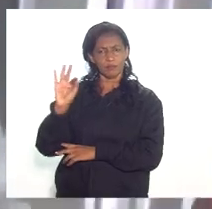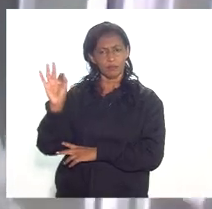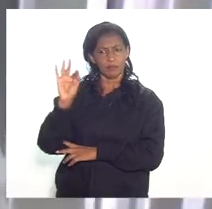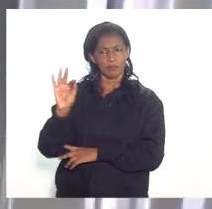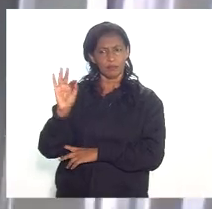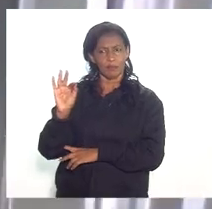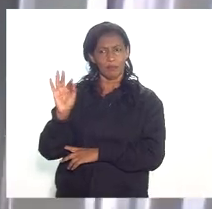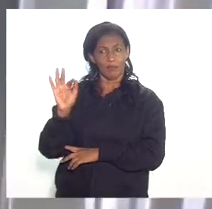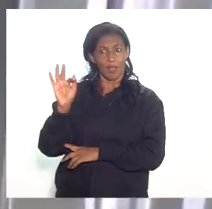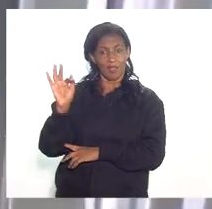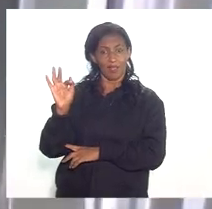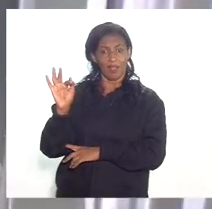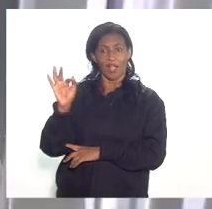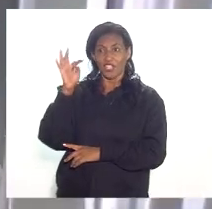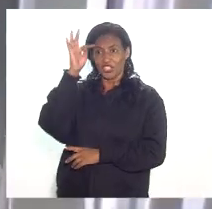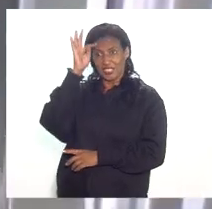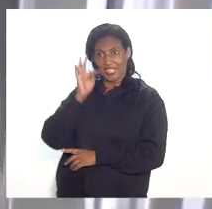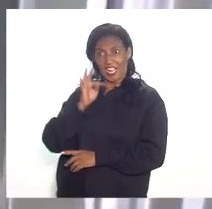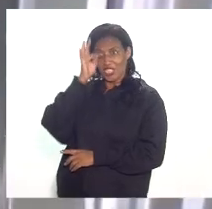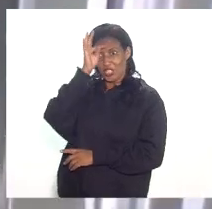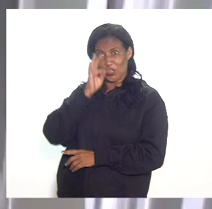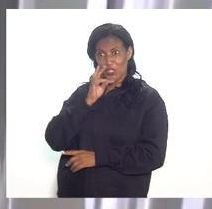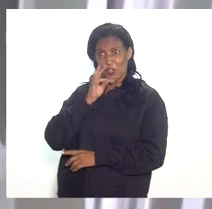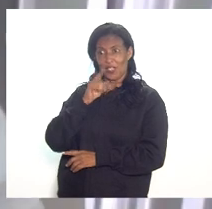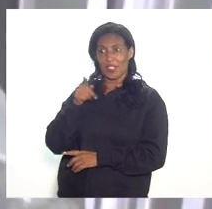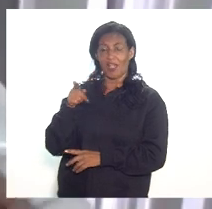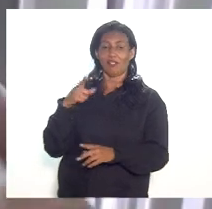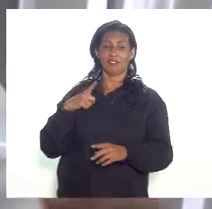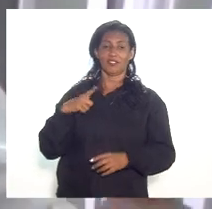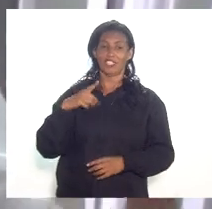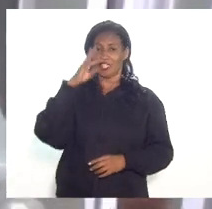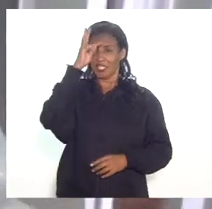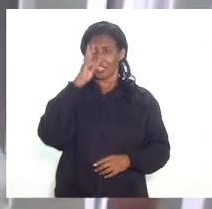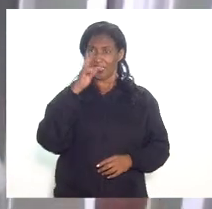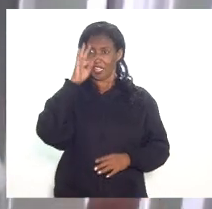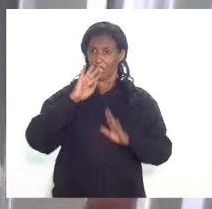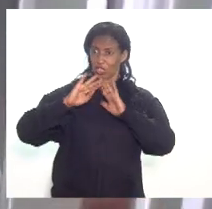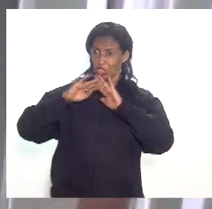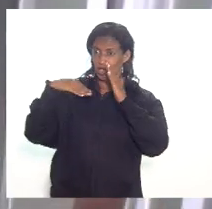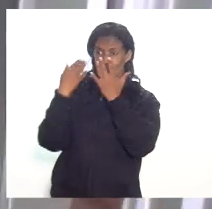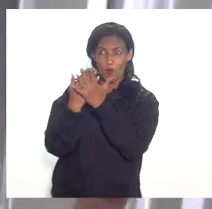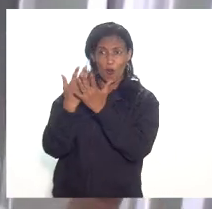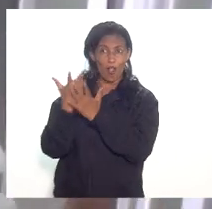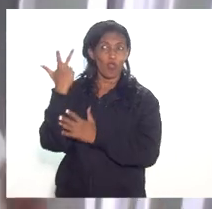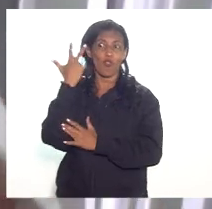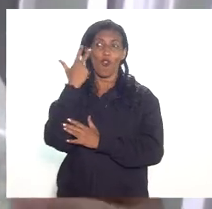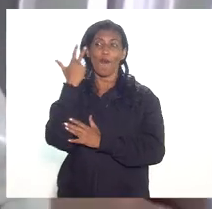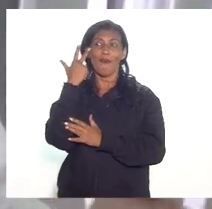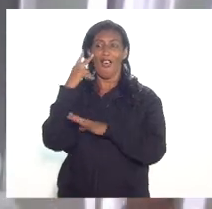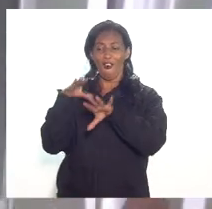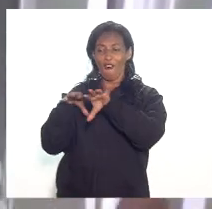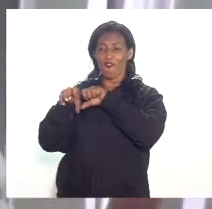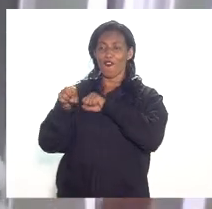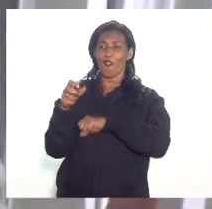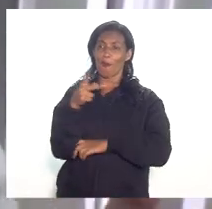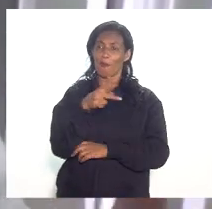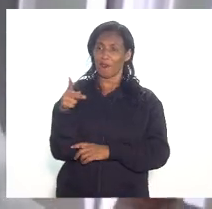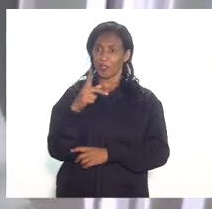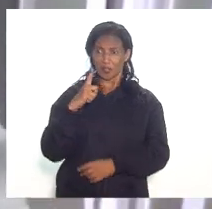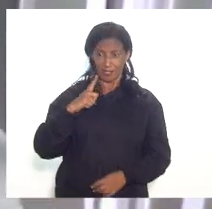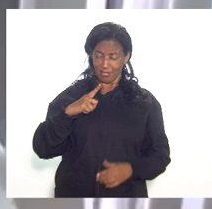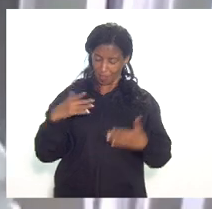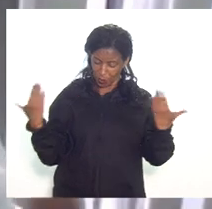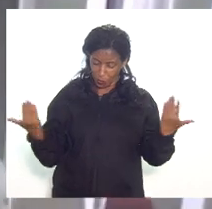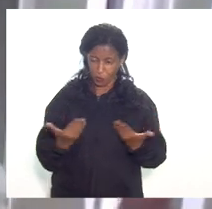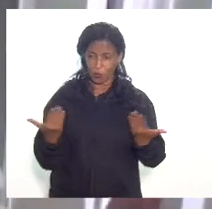tradicionais aliás vossa excelência tem origem nelas também as tradicionais escolas normais que ainda existem até hoje